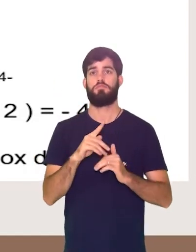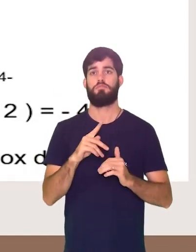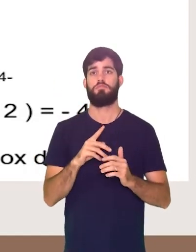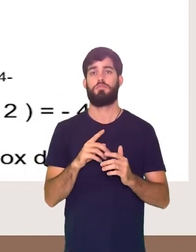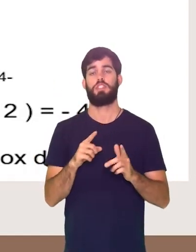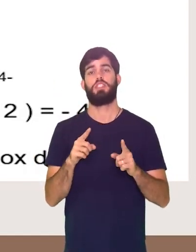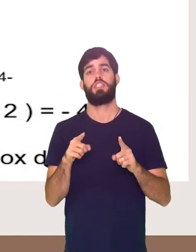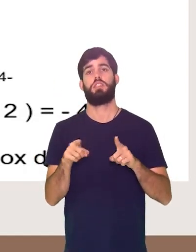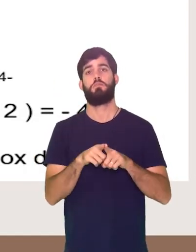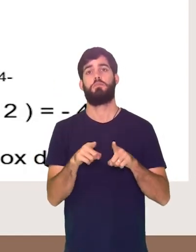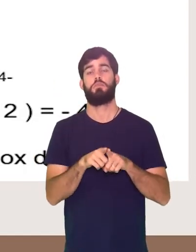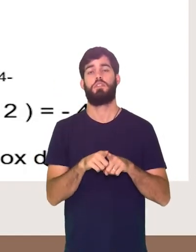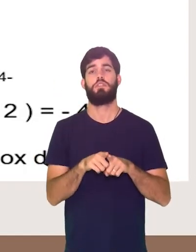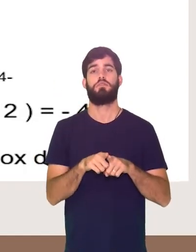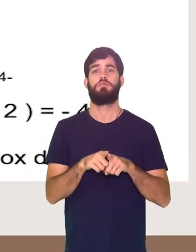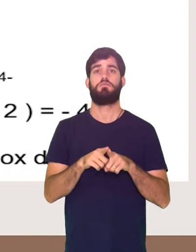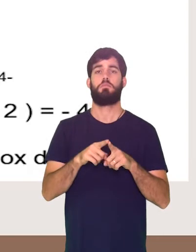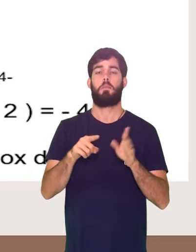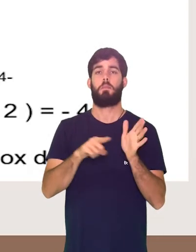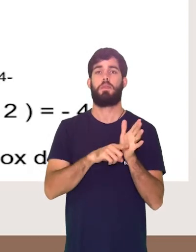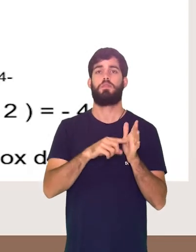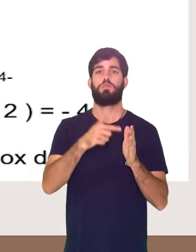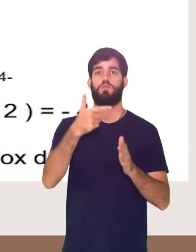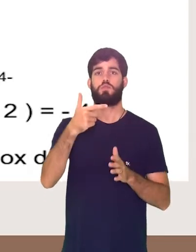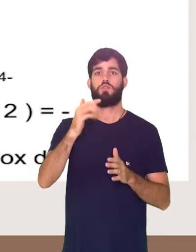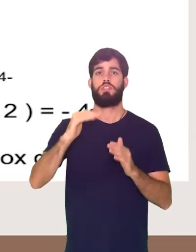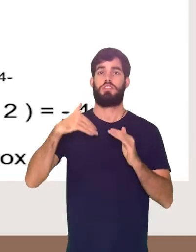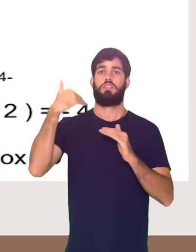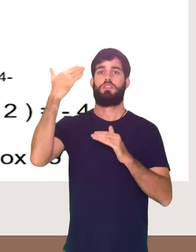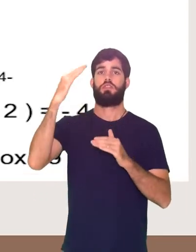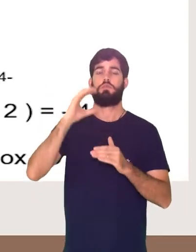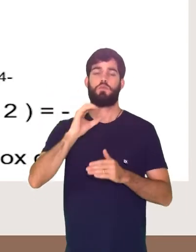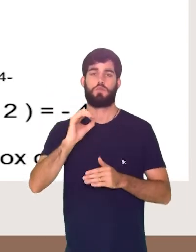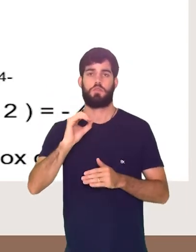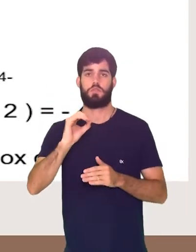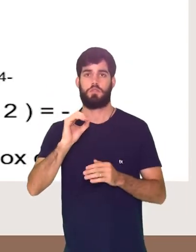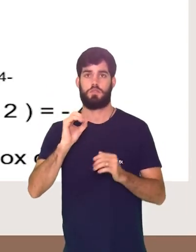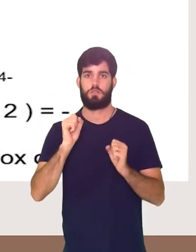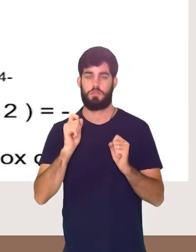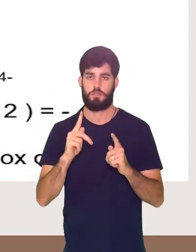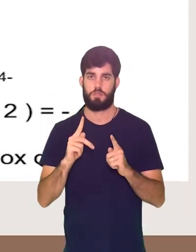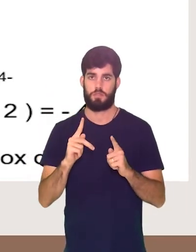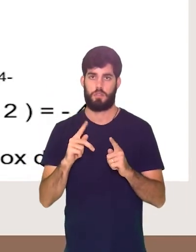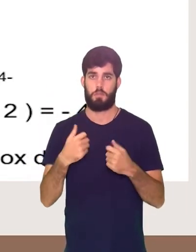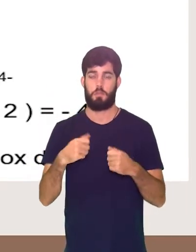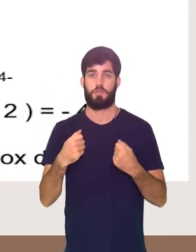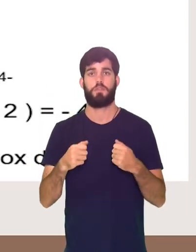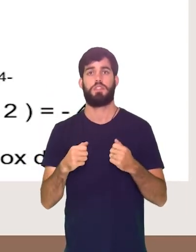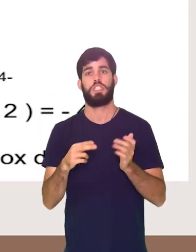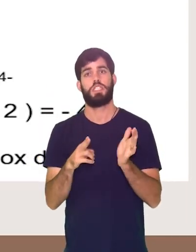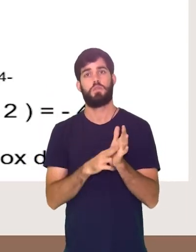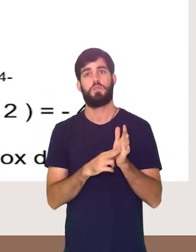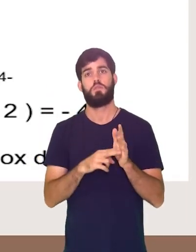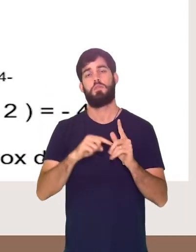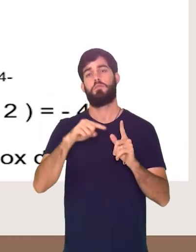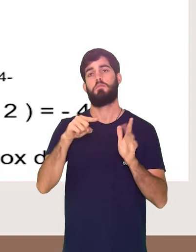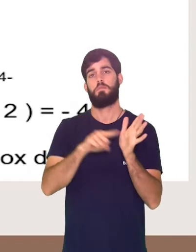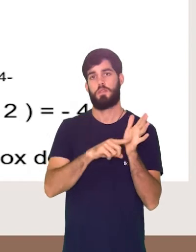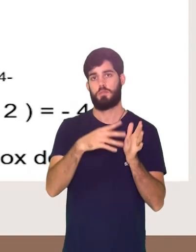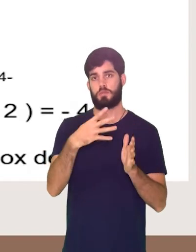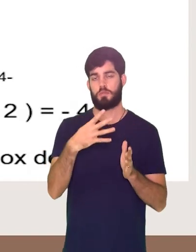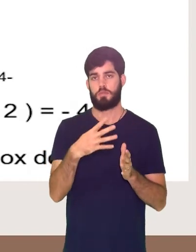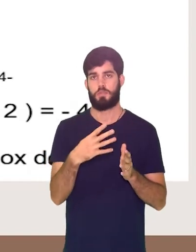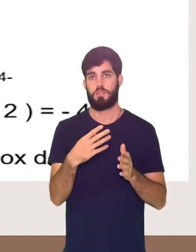em cima do oxigênio. Lembrando que isso vai ter que ser igual a -4. Agora vamos respeitar